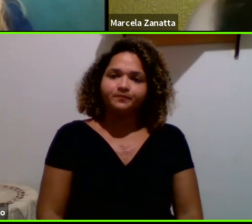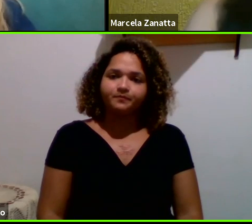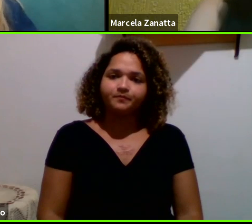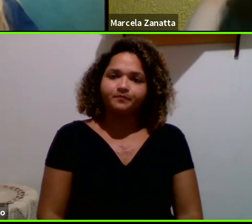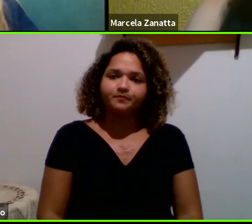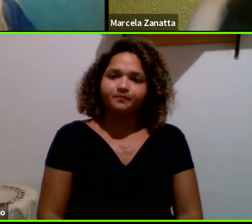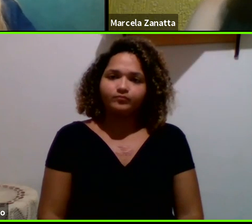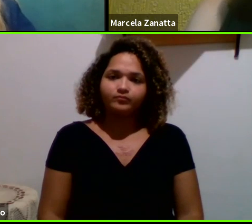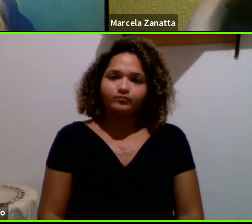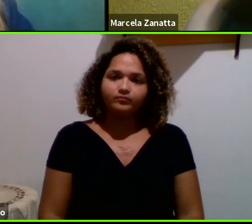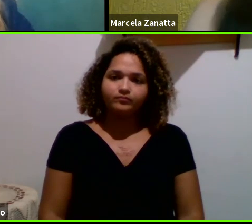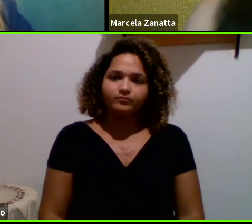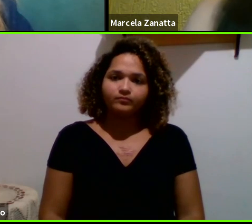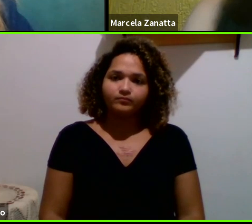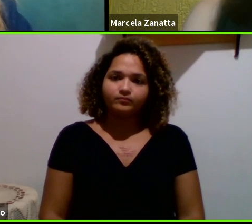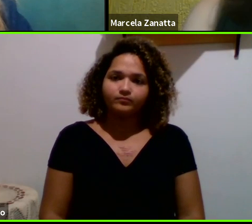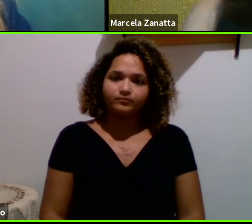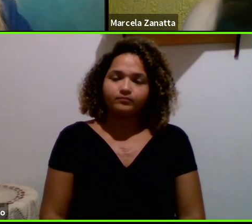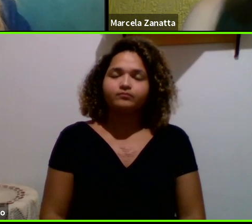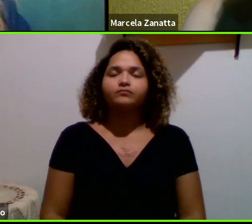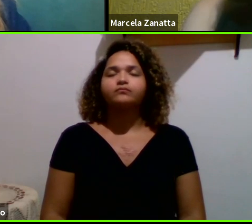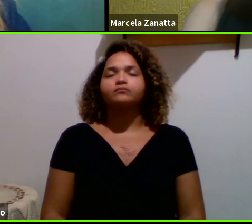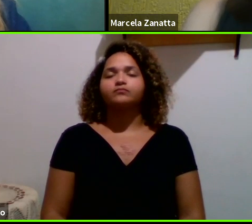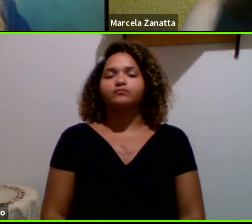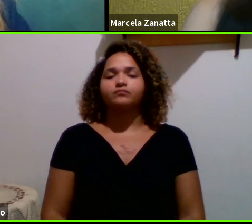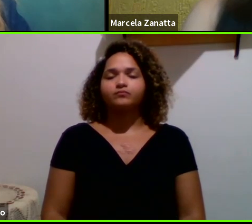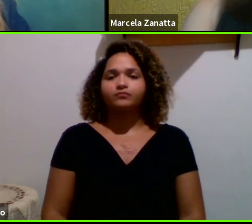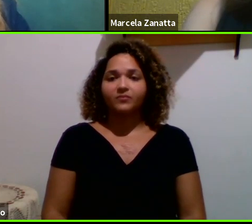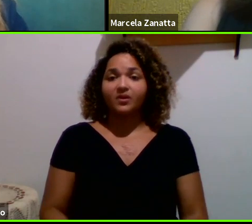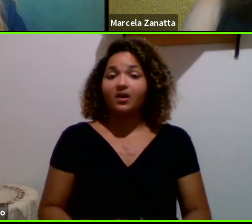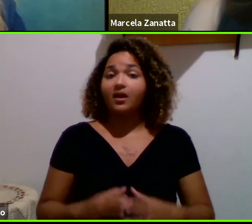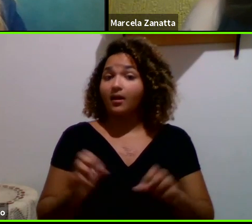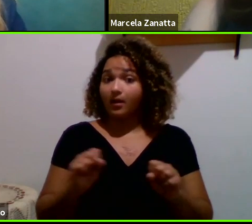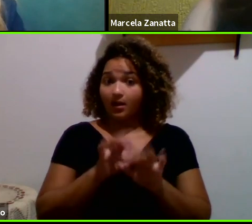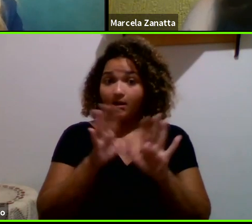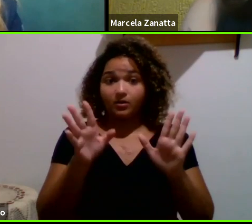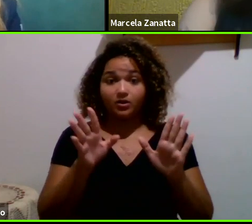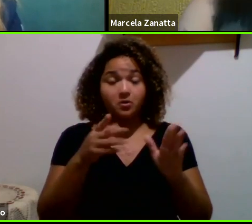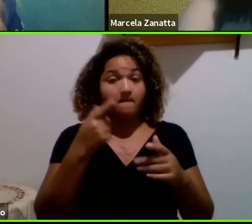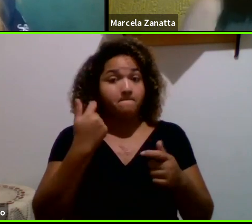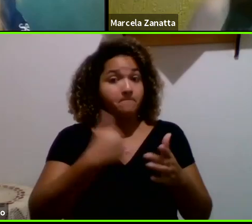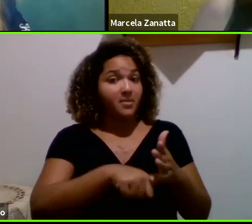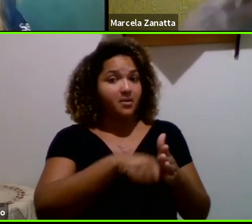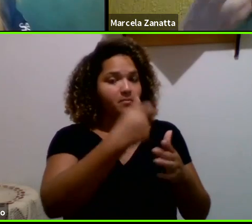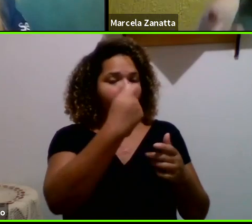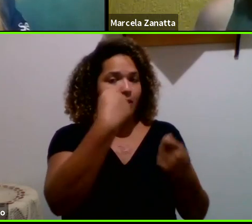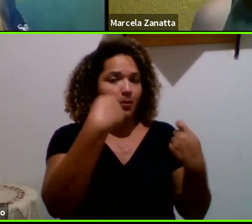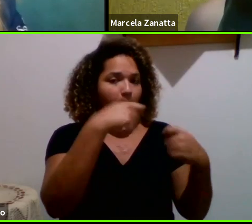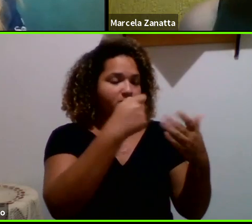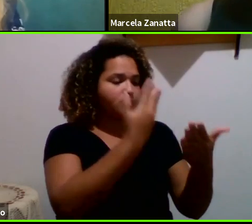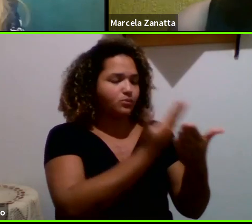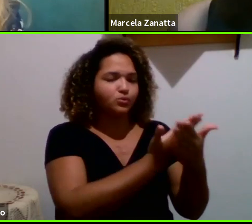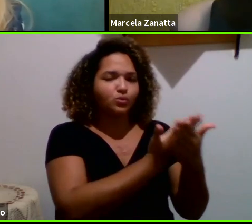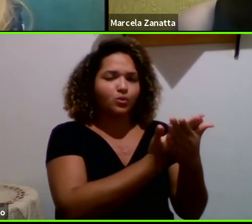precise de uma analgesia de parto ou alguma emergência. Então, são modelos, são locais diferentes de atendimento,